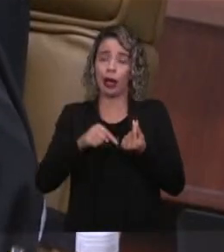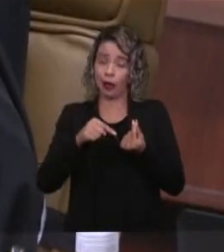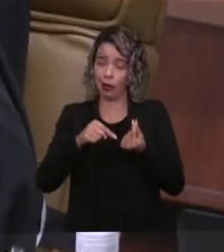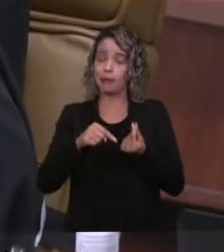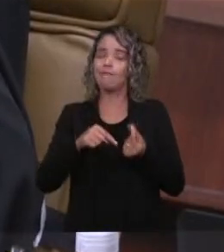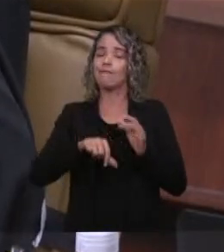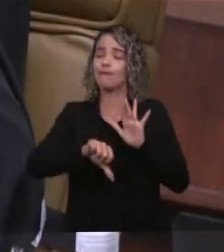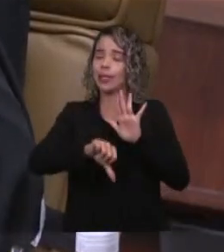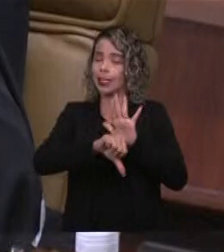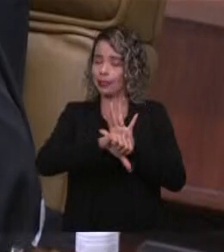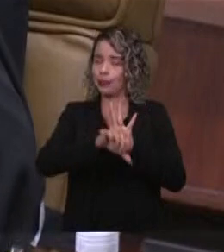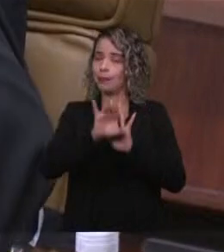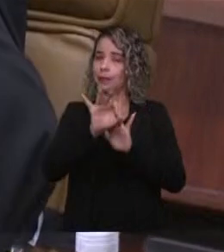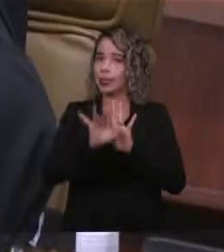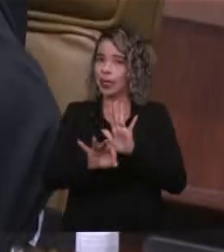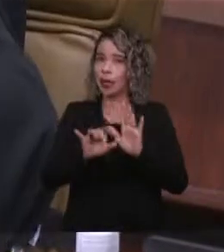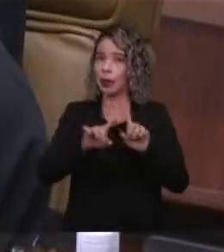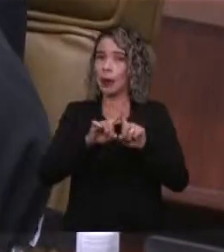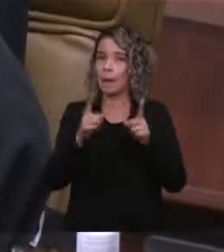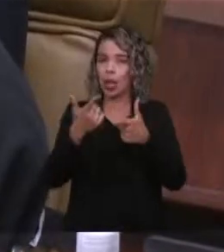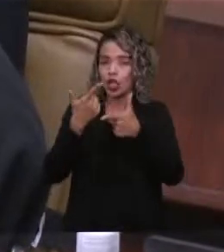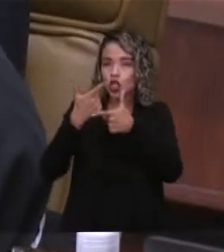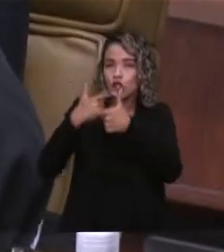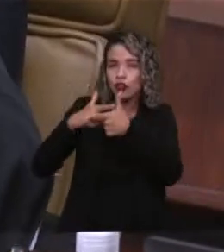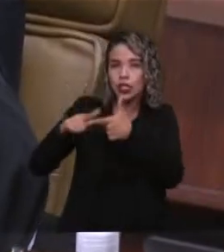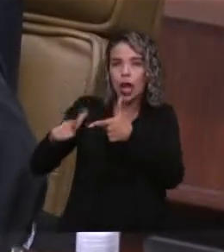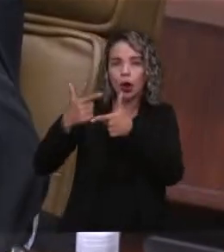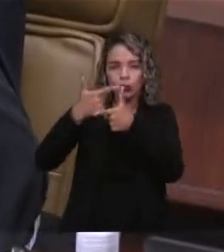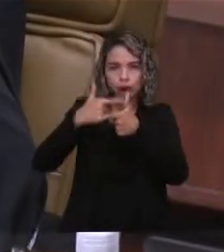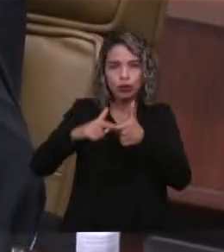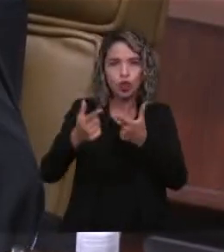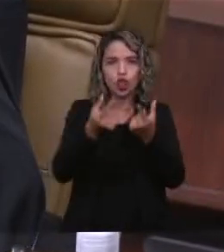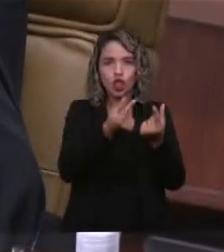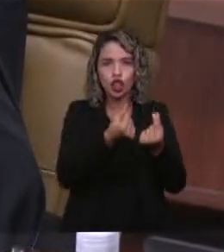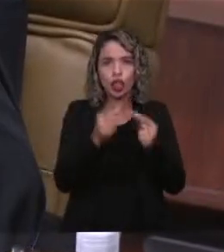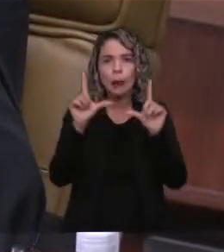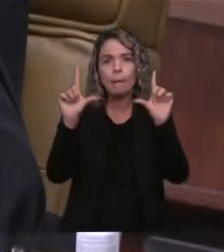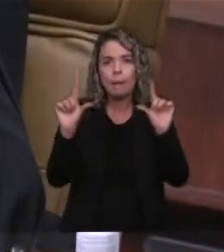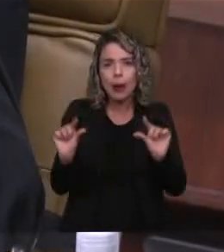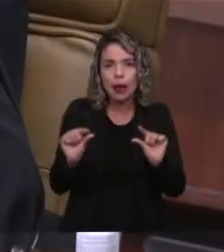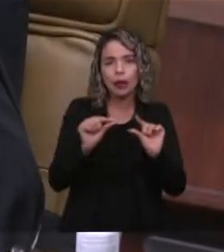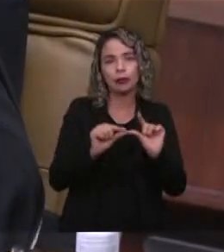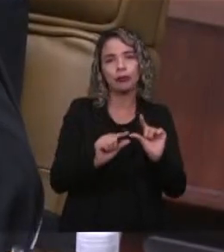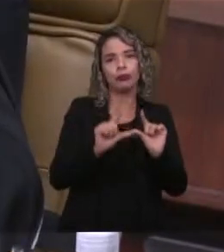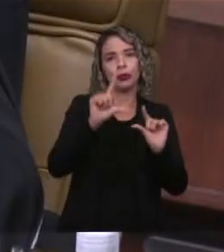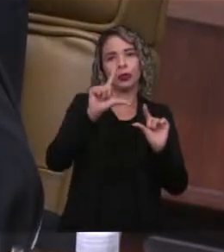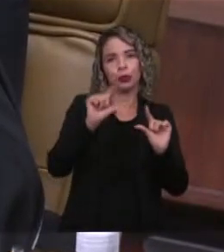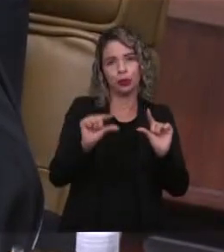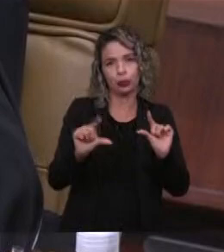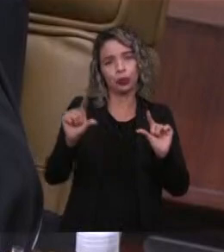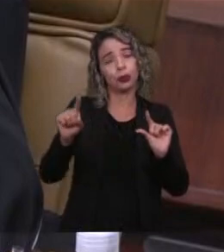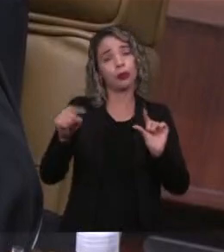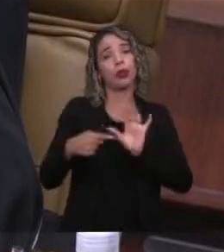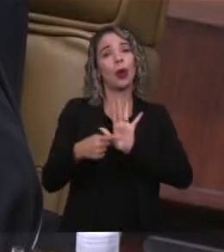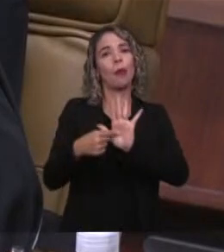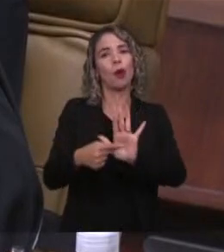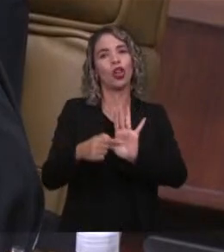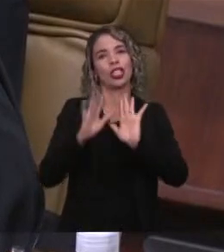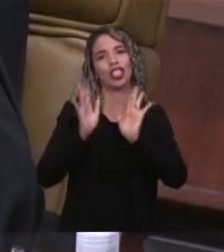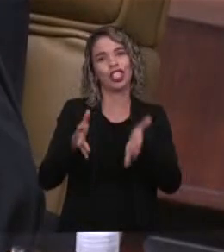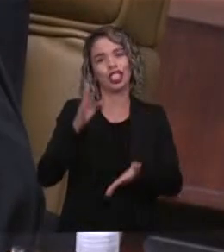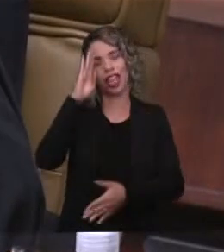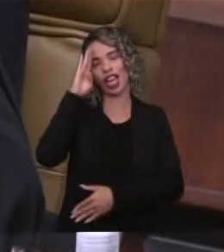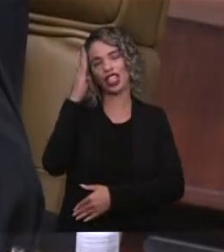único. O fatiamento dos depósitos em valores menores representa a própria essência da